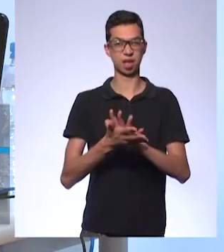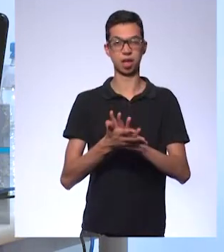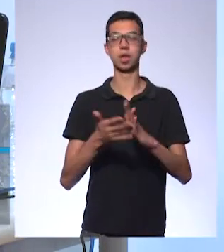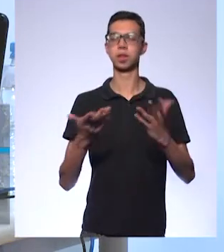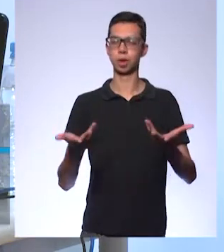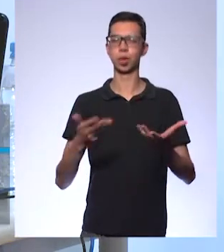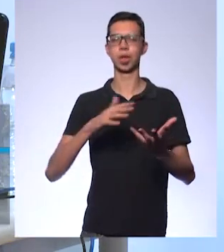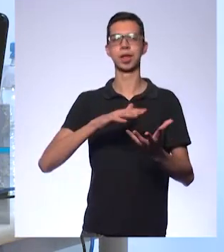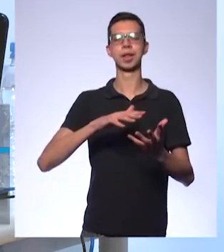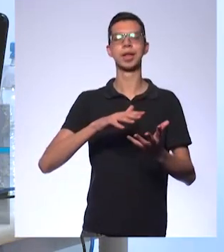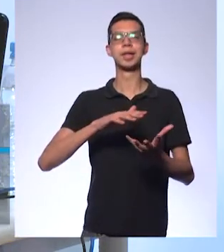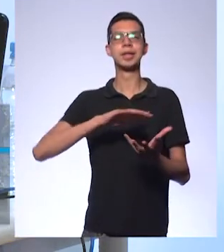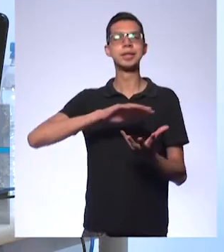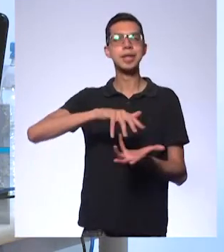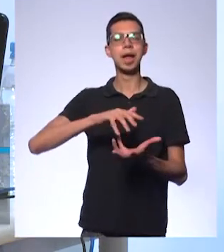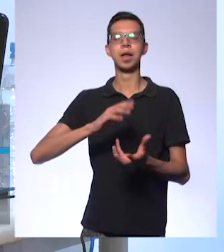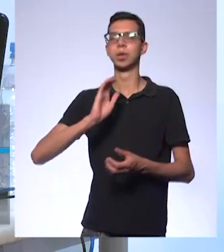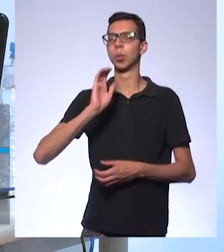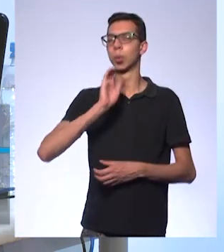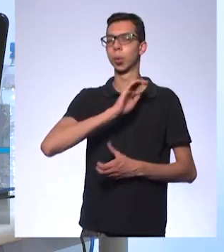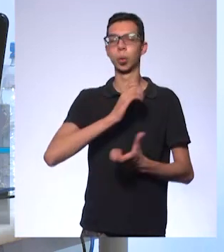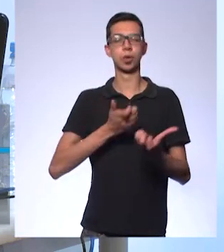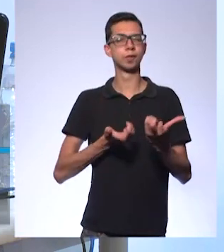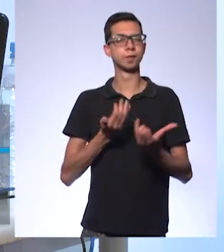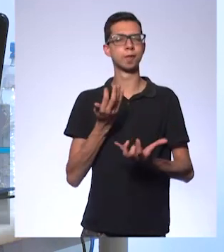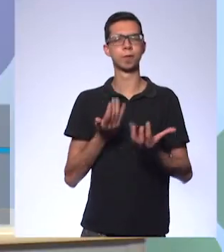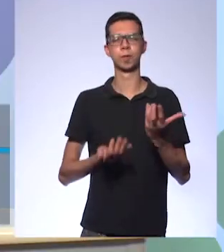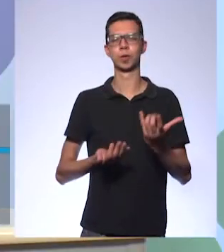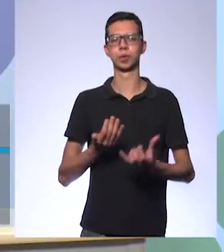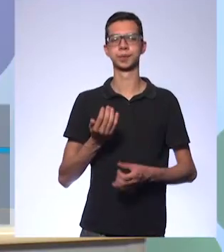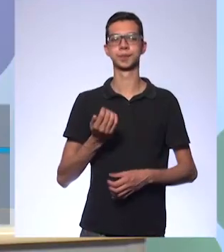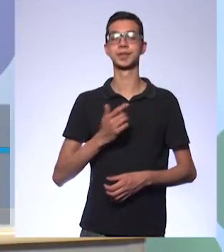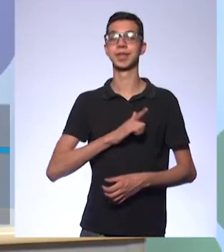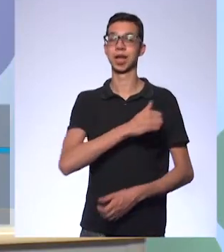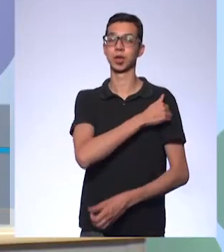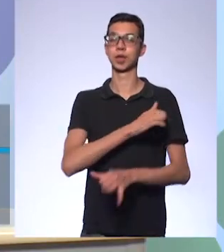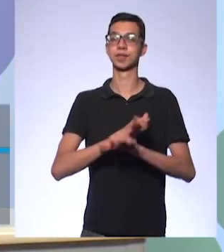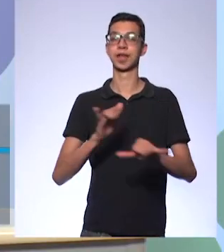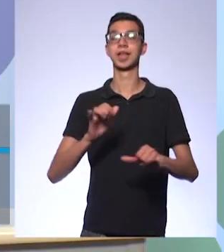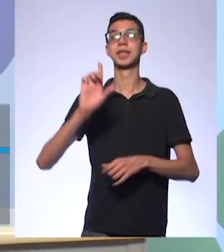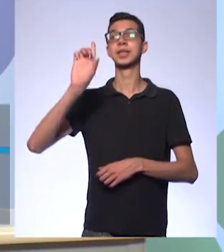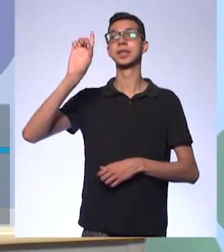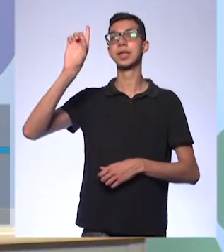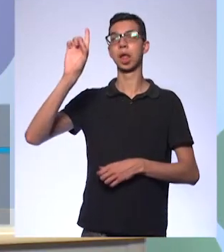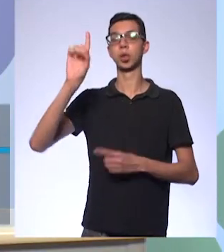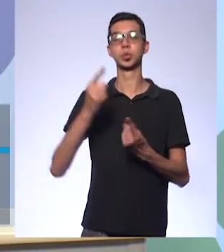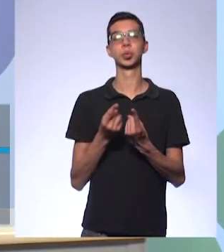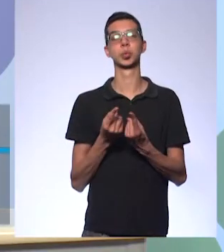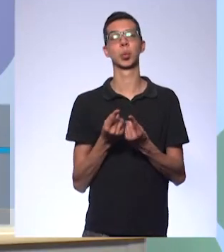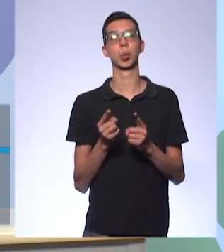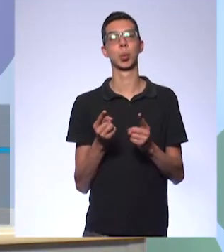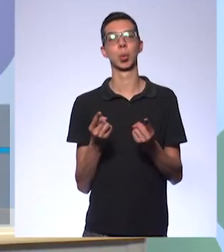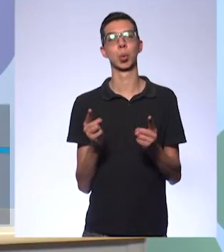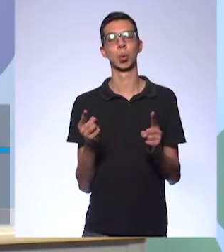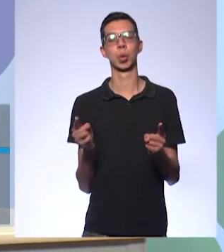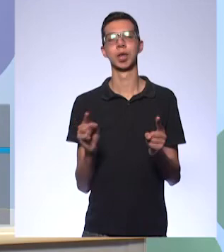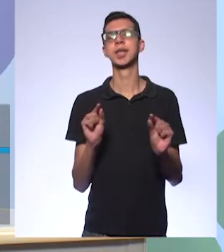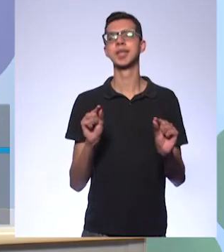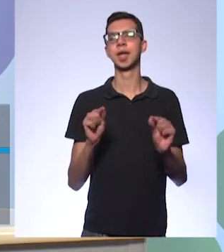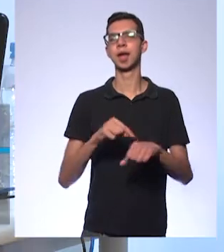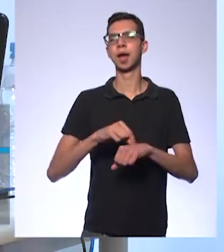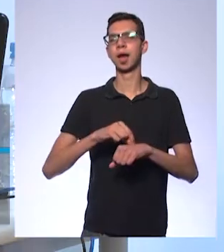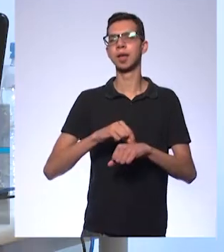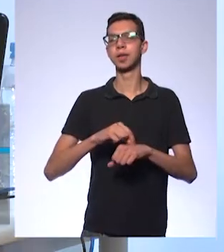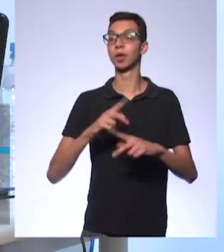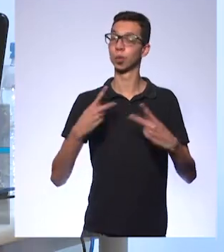né? Ele ia me chocar. Tem um aluno que brinca que é Deus fazendo churrasco e a gente é a carne. Meu Deus. Olha aqui